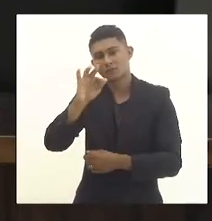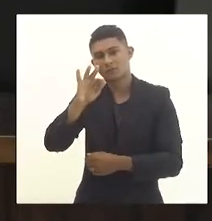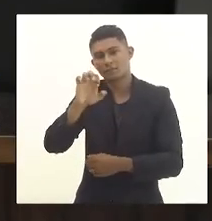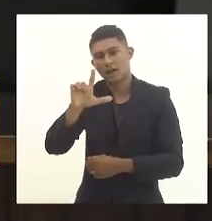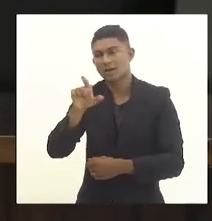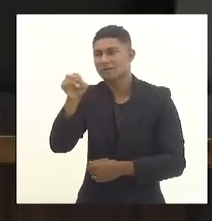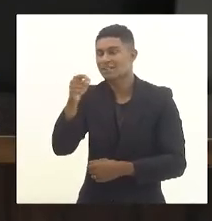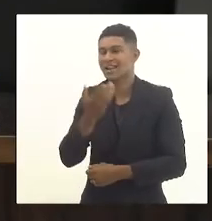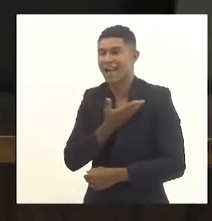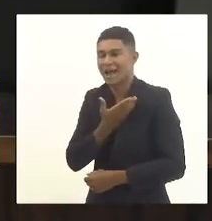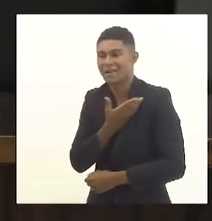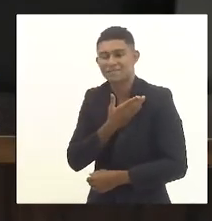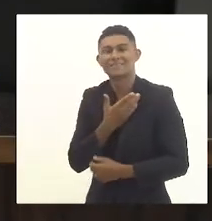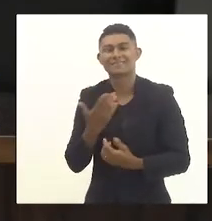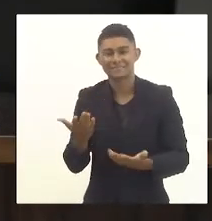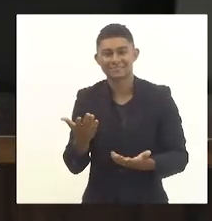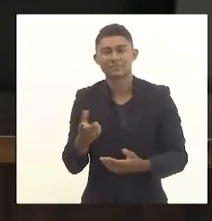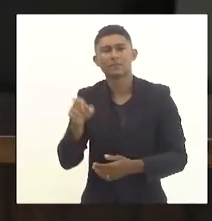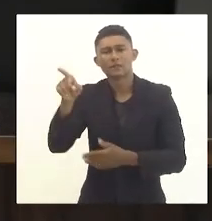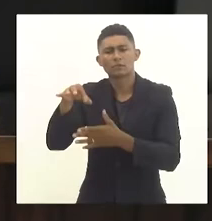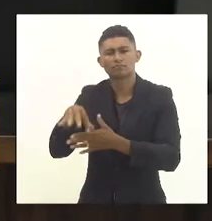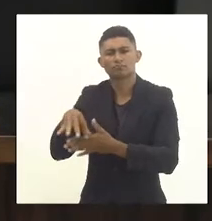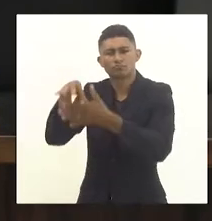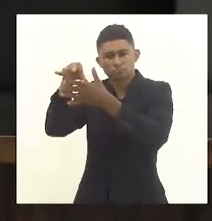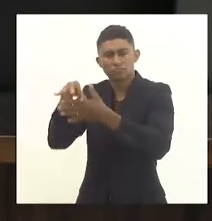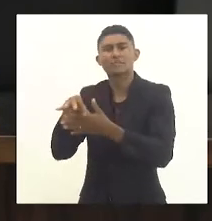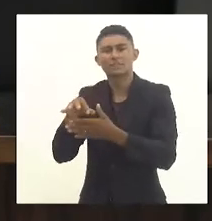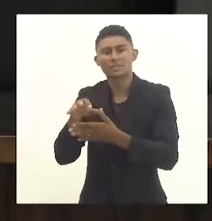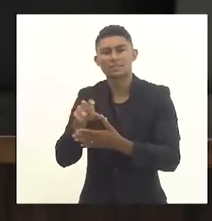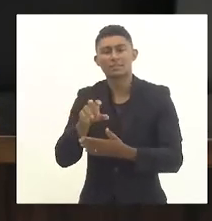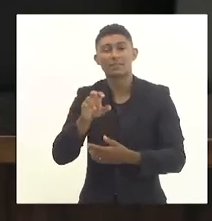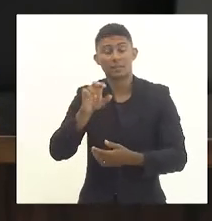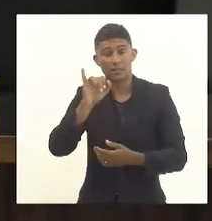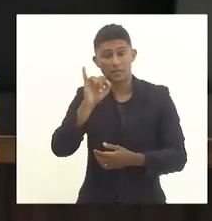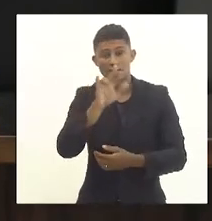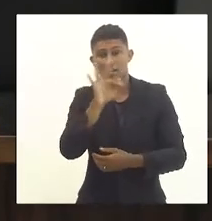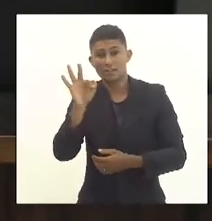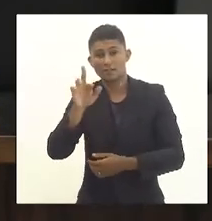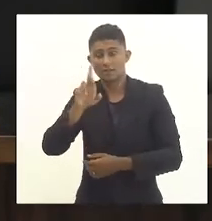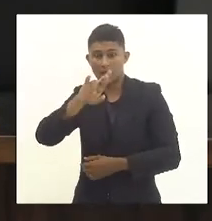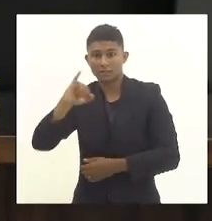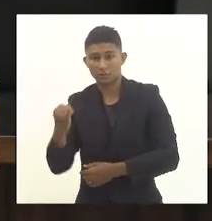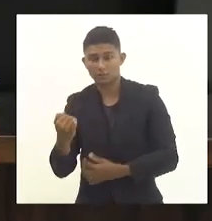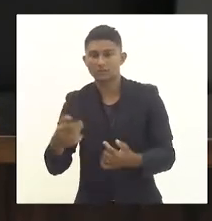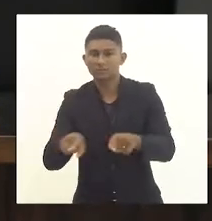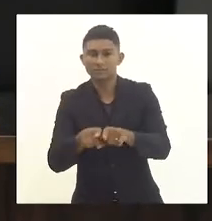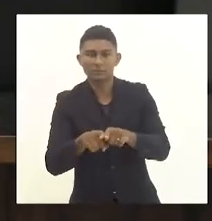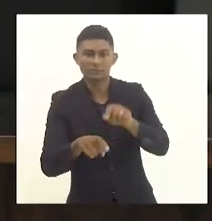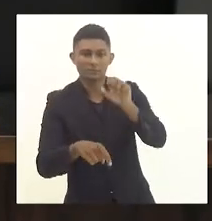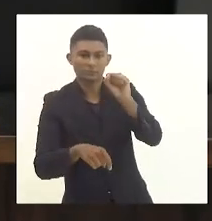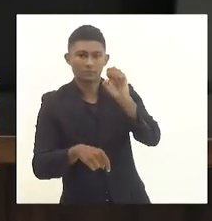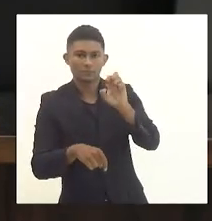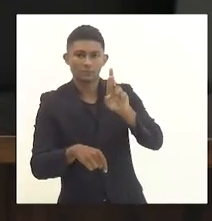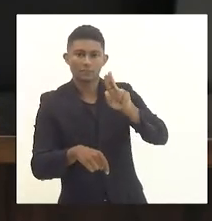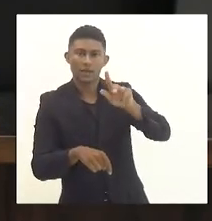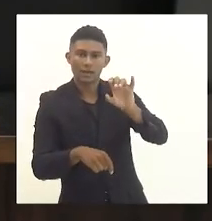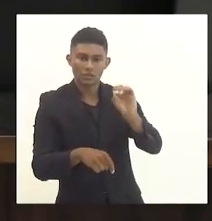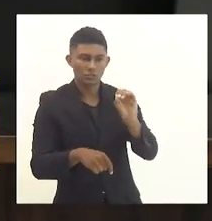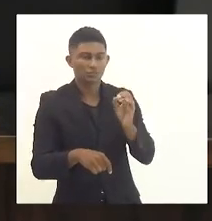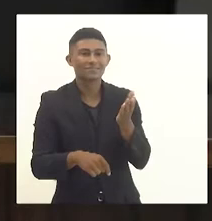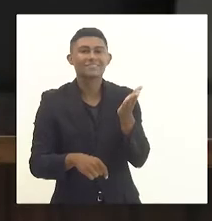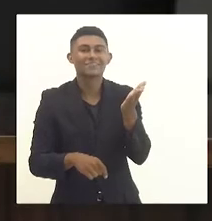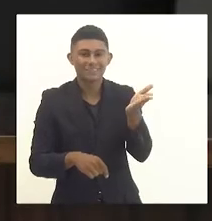amigo, reitor do Instituto Federal do Rio de Janeiro, saudar Sérgio Chamoni, cônsul-geral honorário